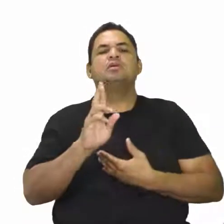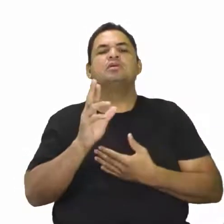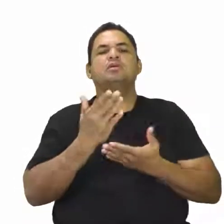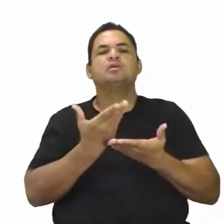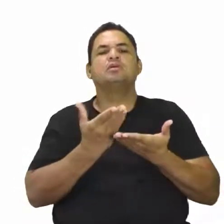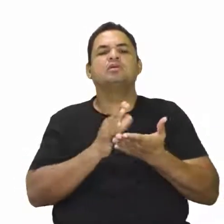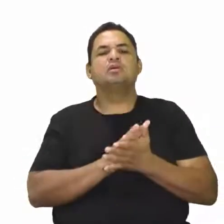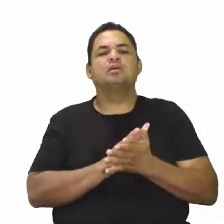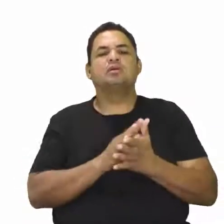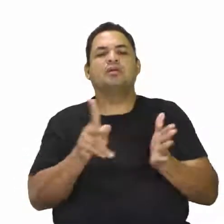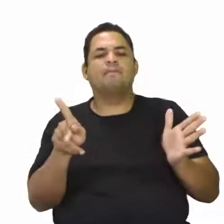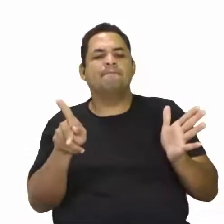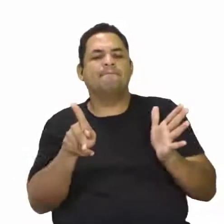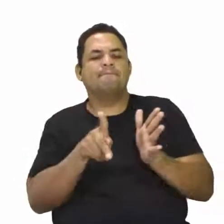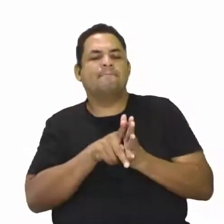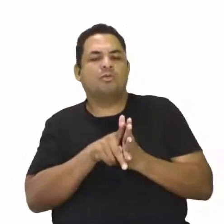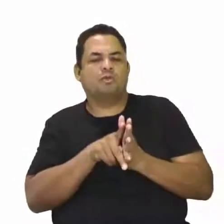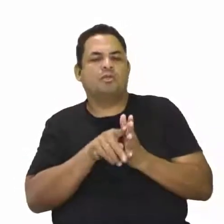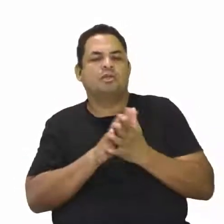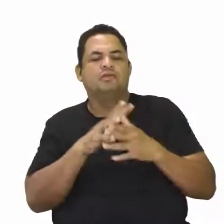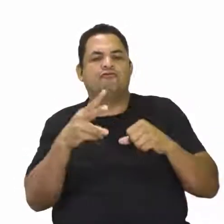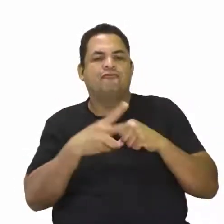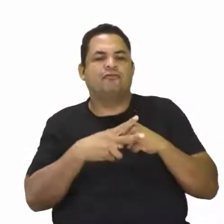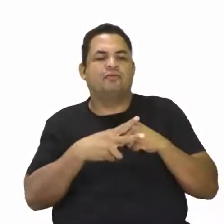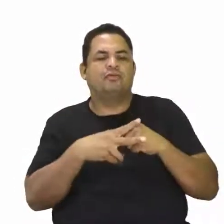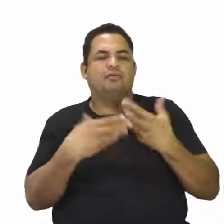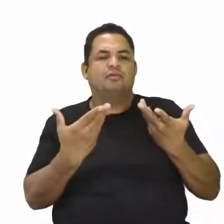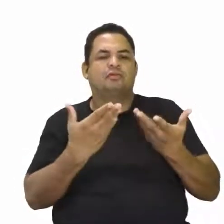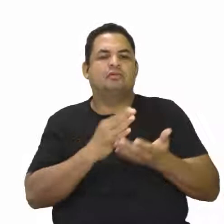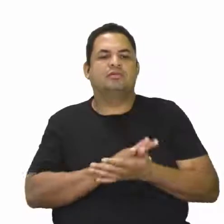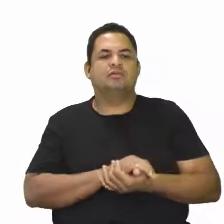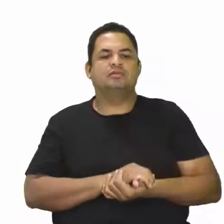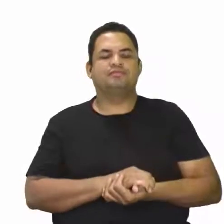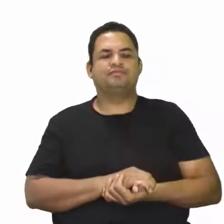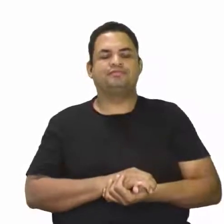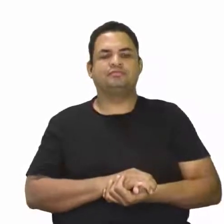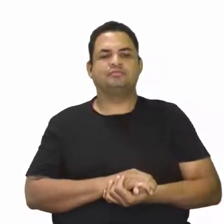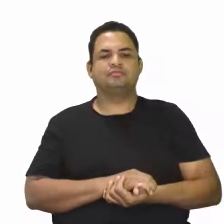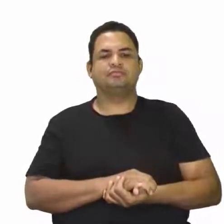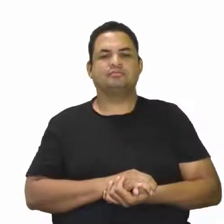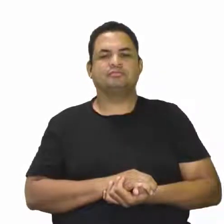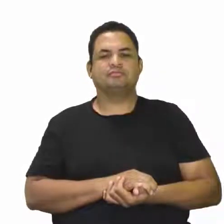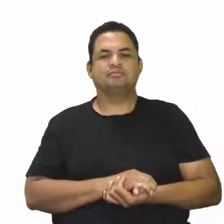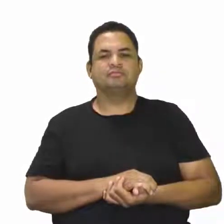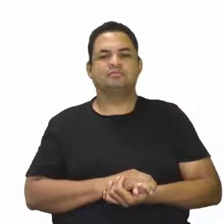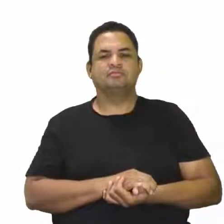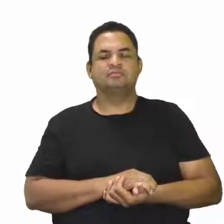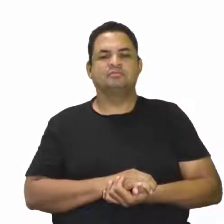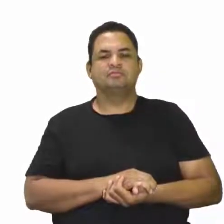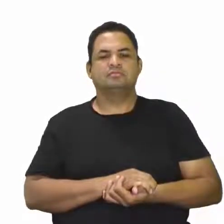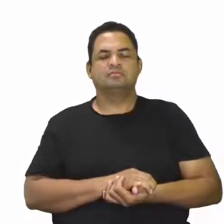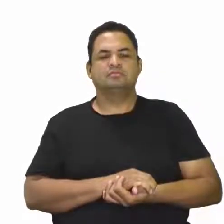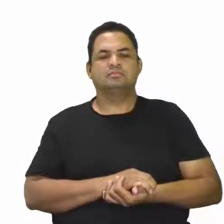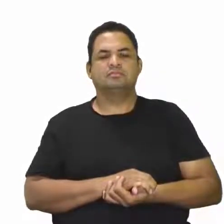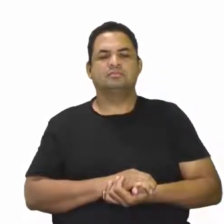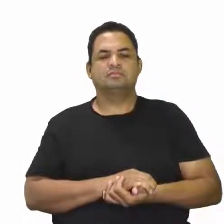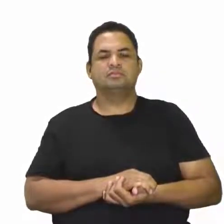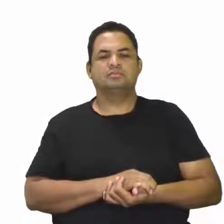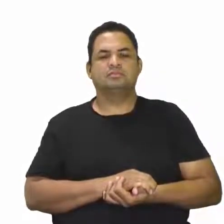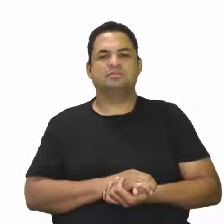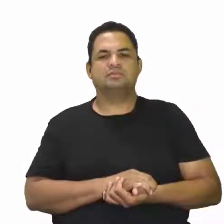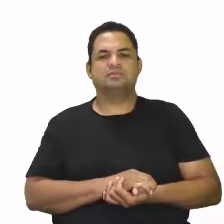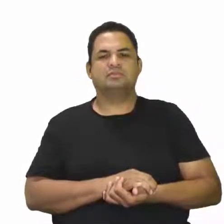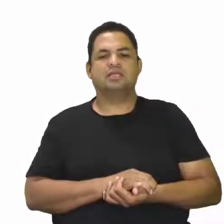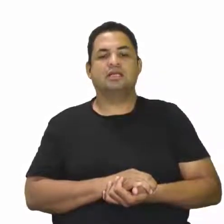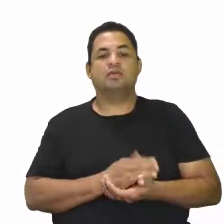forma pessoal do verbo. E, por ser uma forma pessoal, ele diz que a